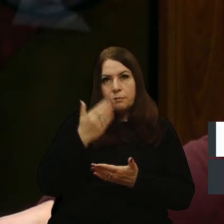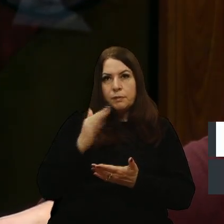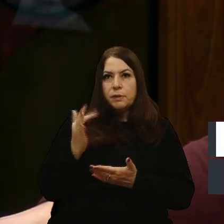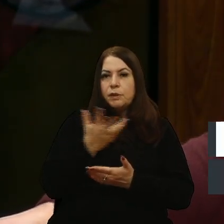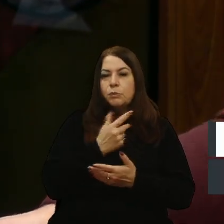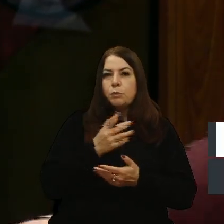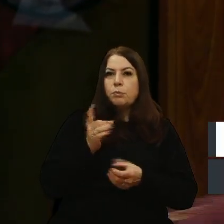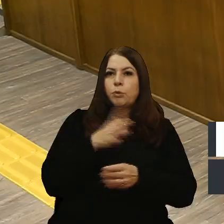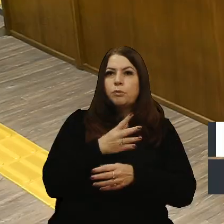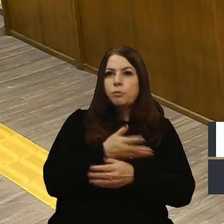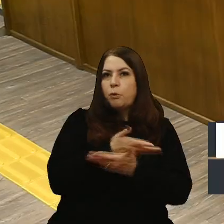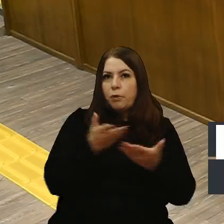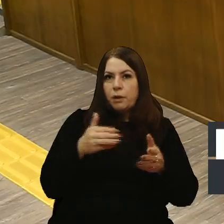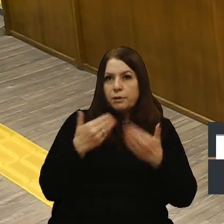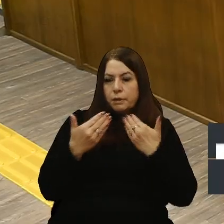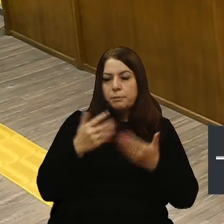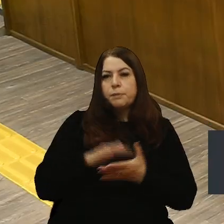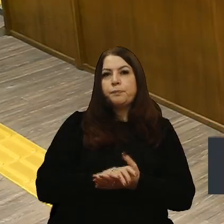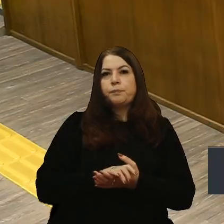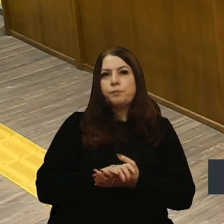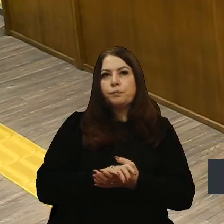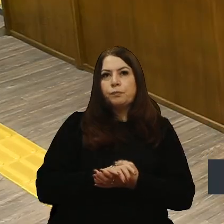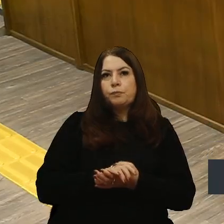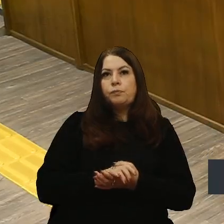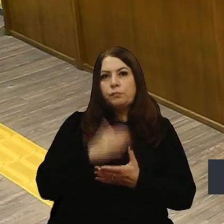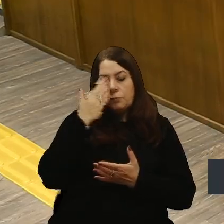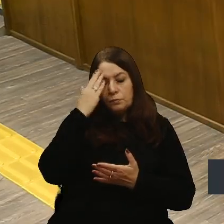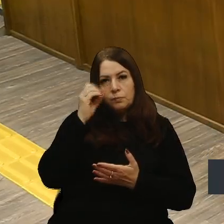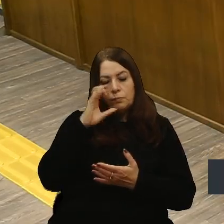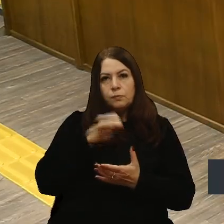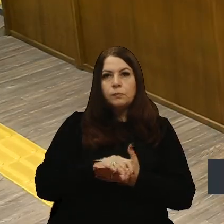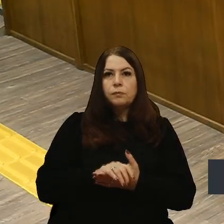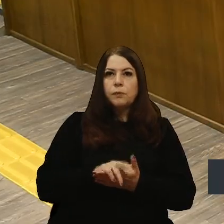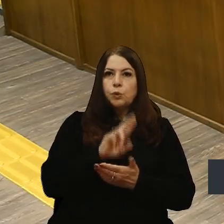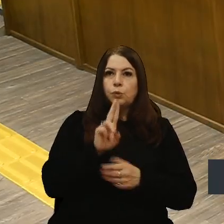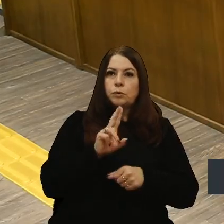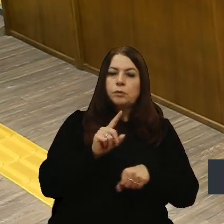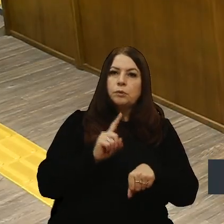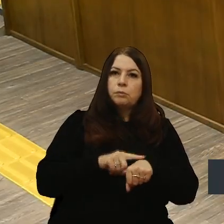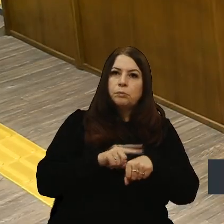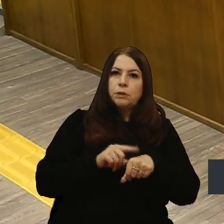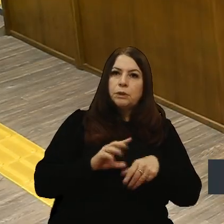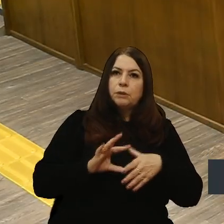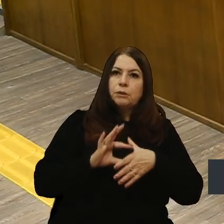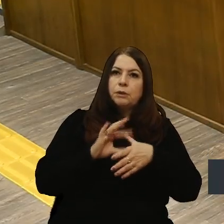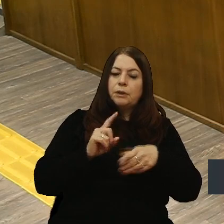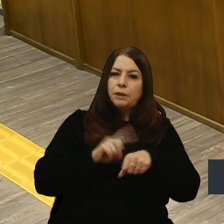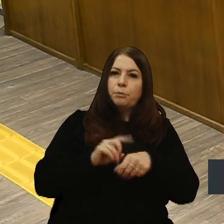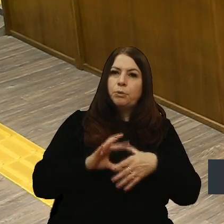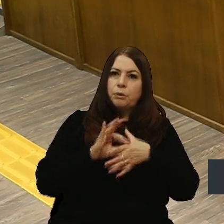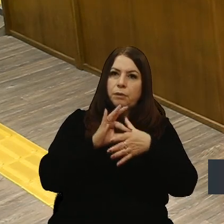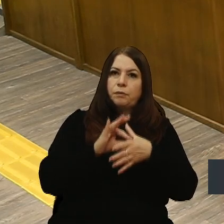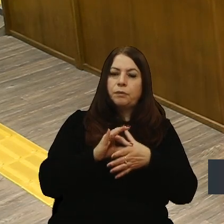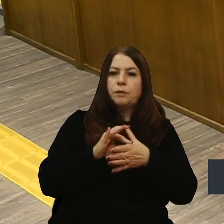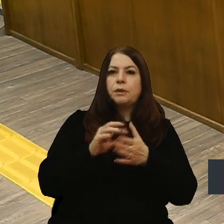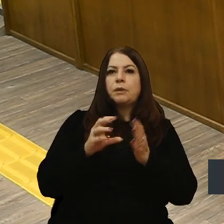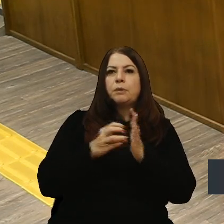Estamos à disposição. Obrigado, vereador Fiuza, que usou o seu espaço como declaração de líder da bancada do